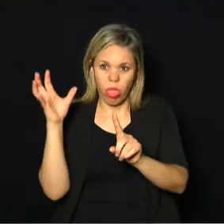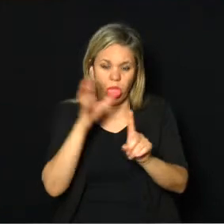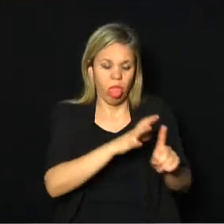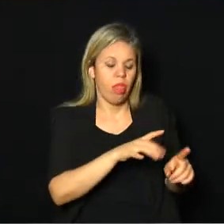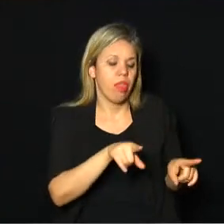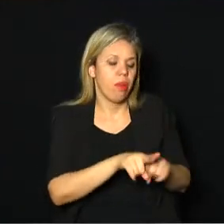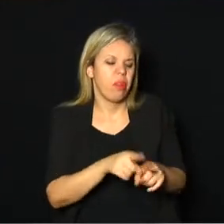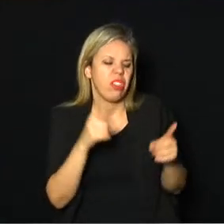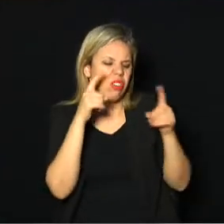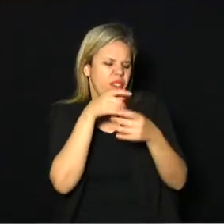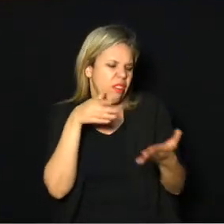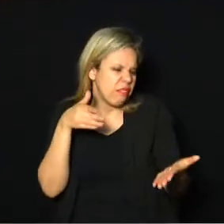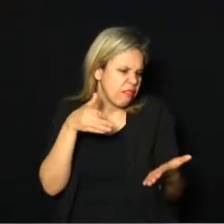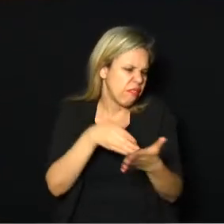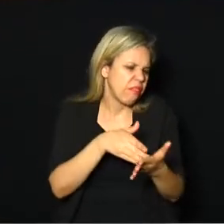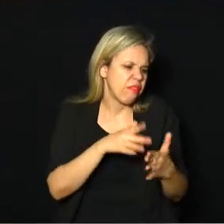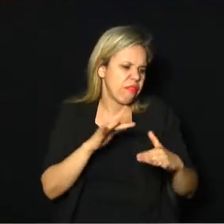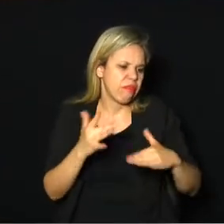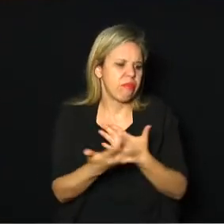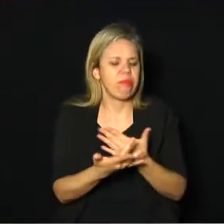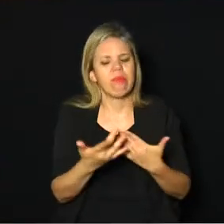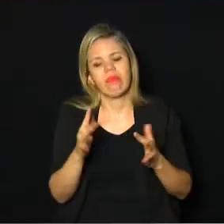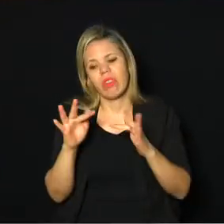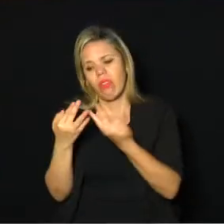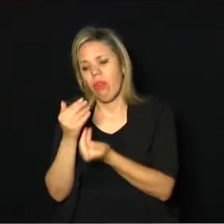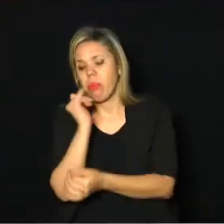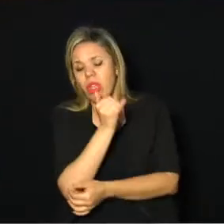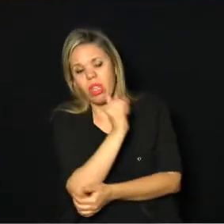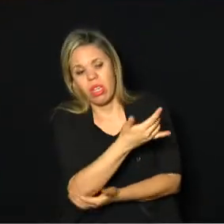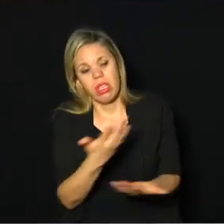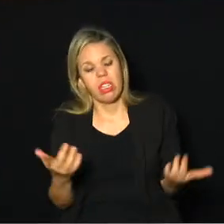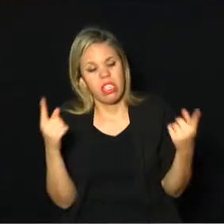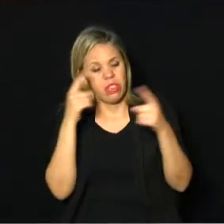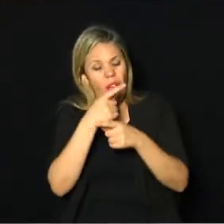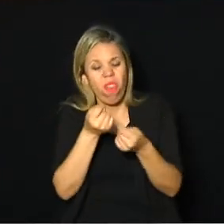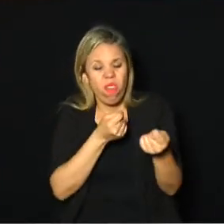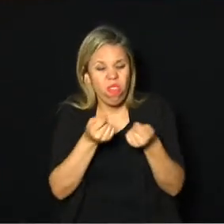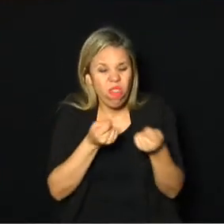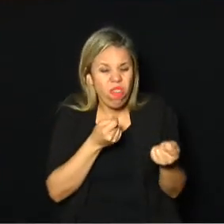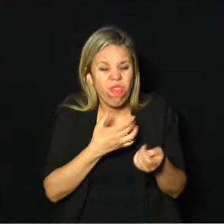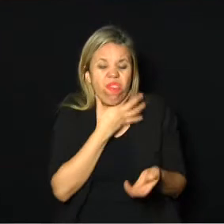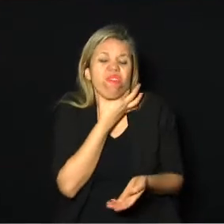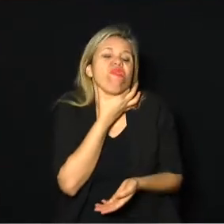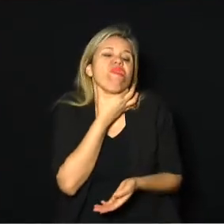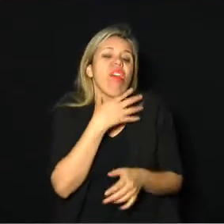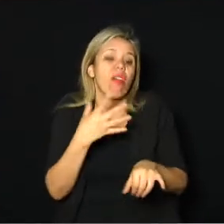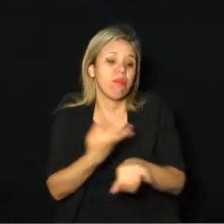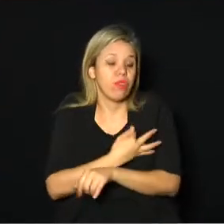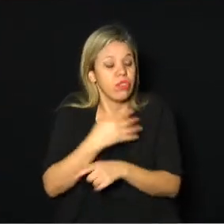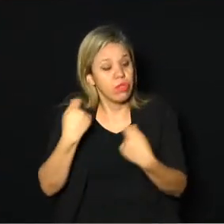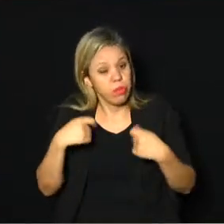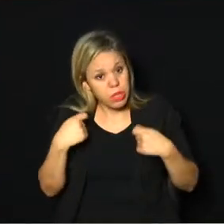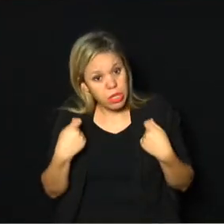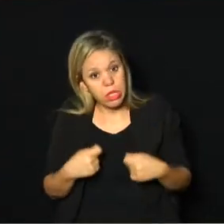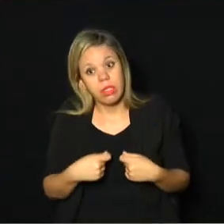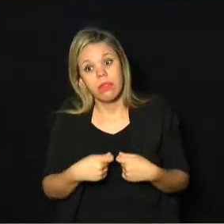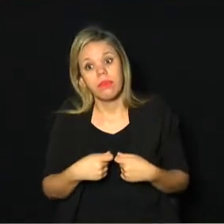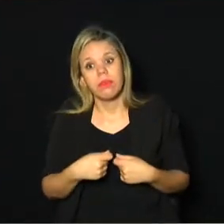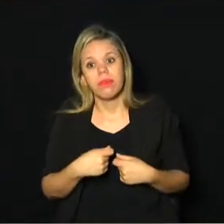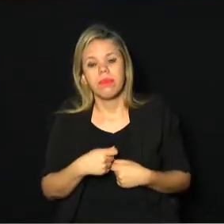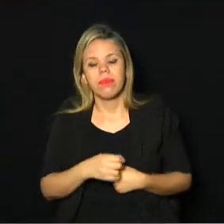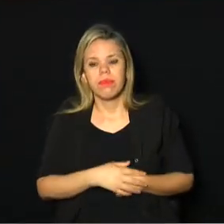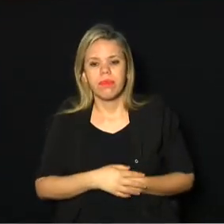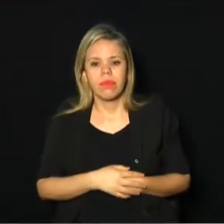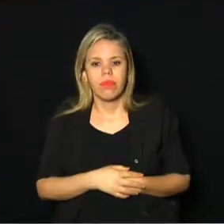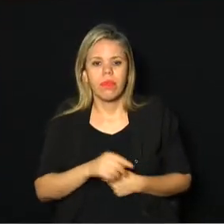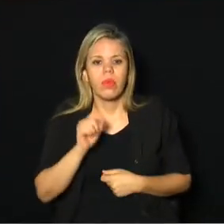as redes, acessar os familiares, uma situação de dificuldade econômica também. A gente precisa que